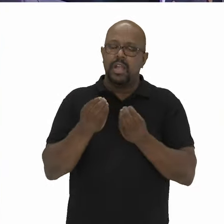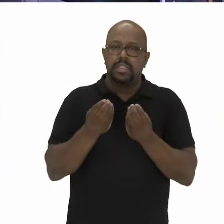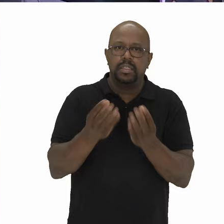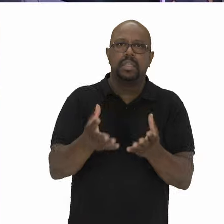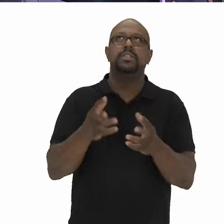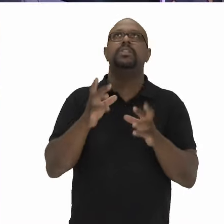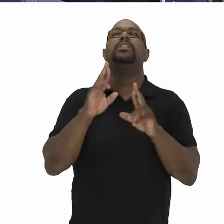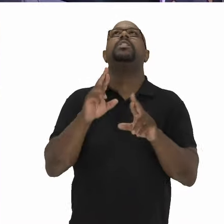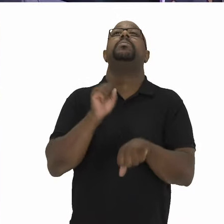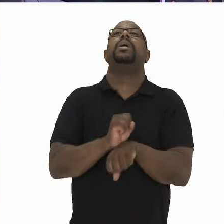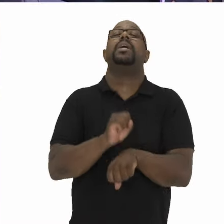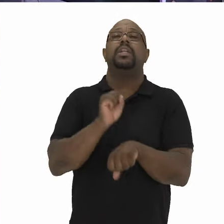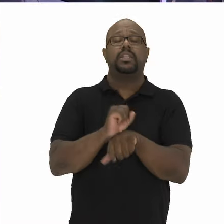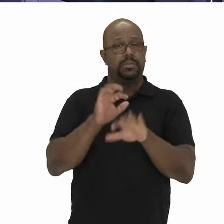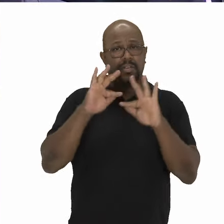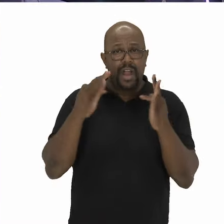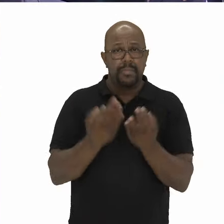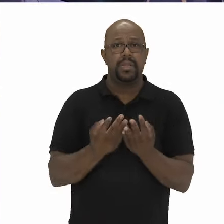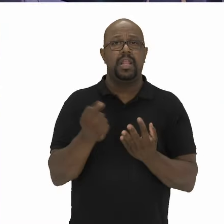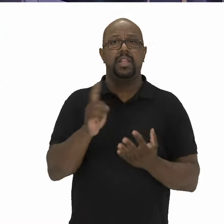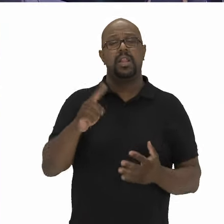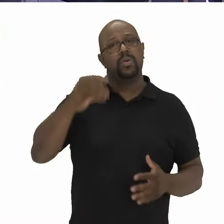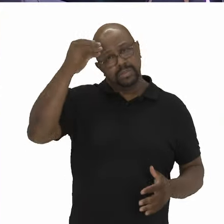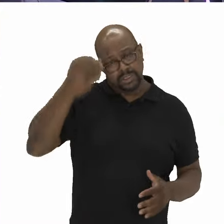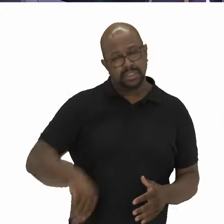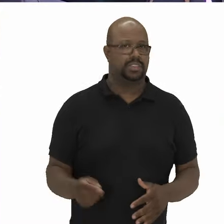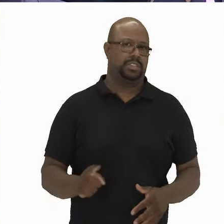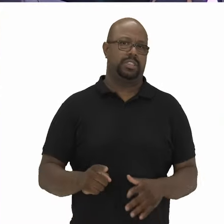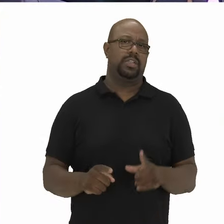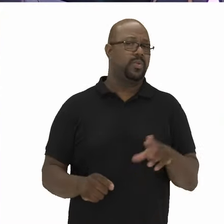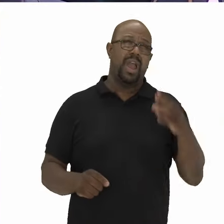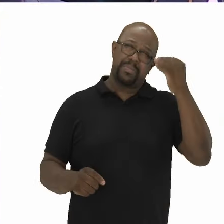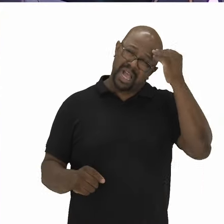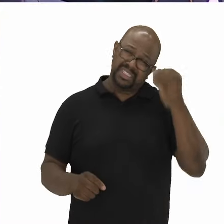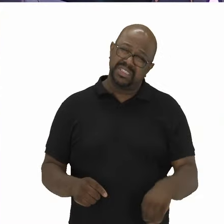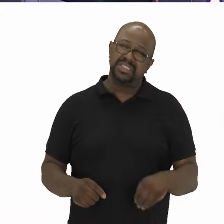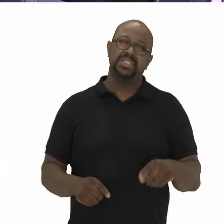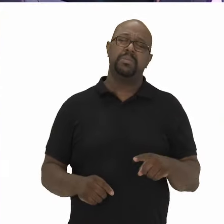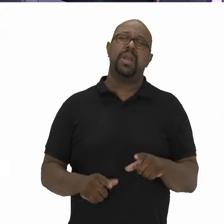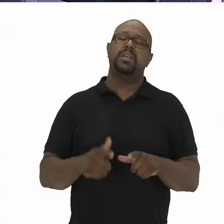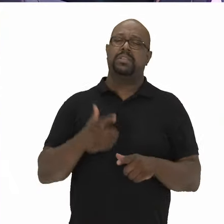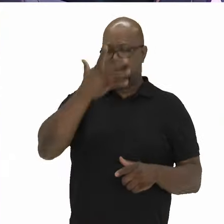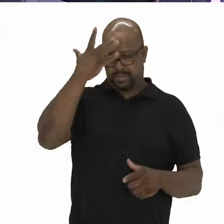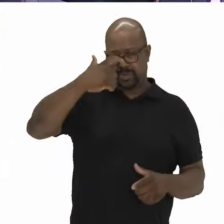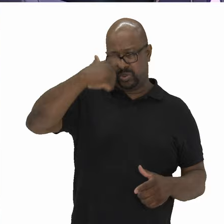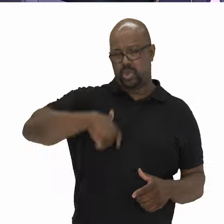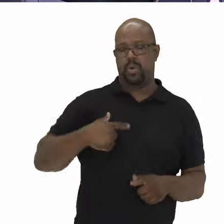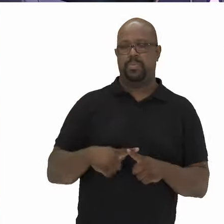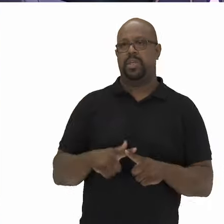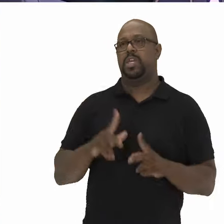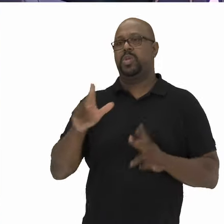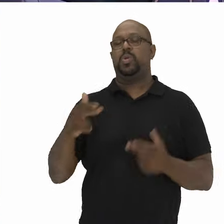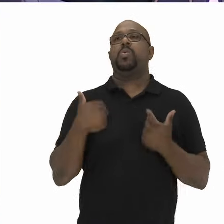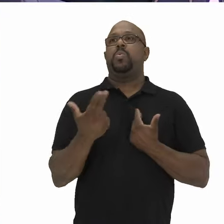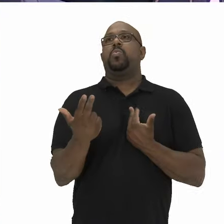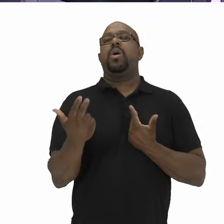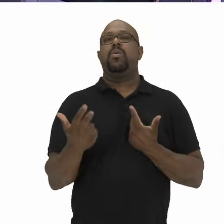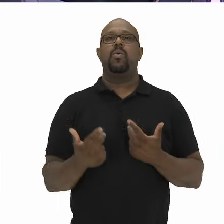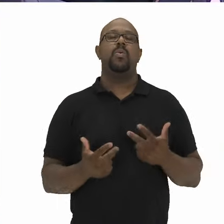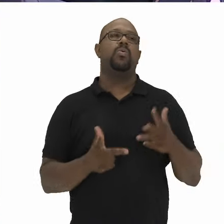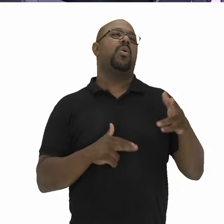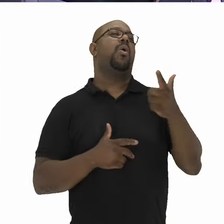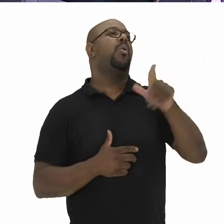vamos Dando esperança para as famílias não desistirem e não é para desistir para ser uma pessoa como eu ou desistir